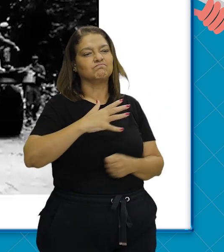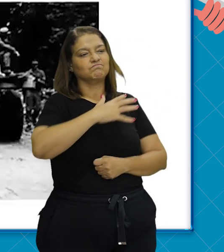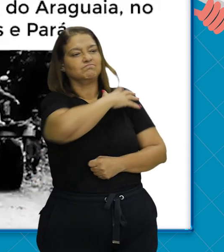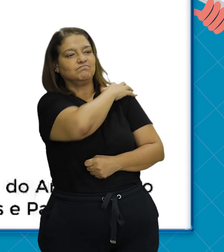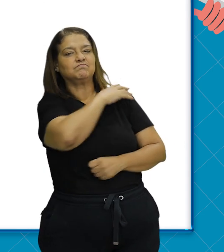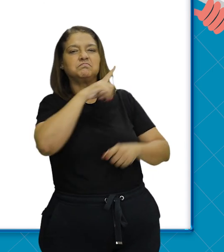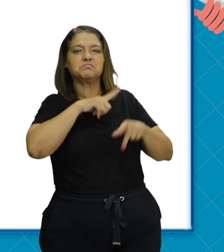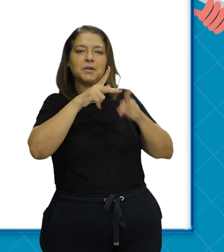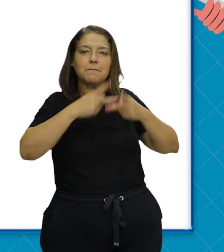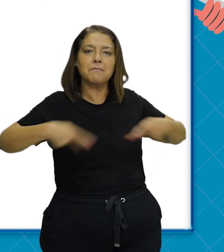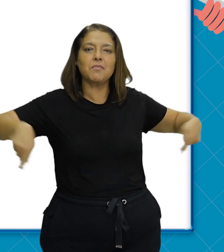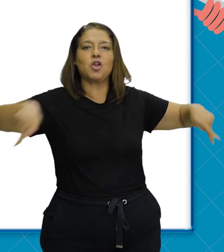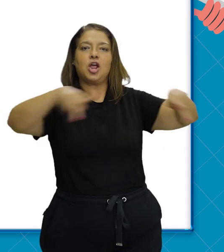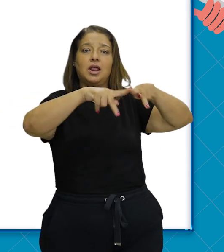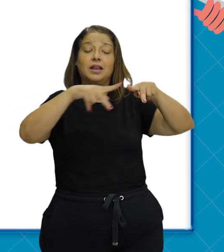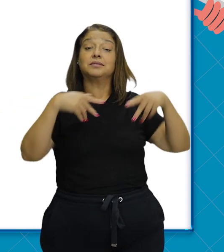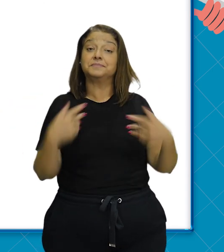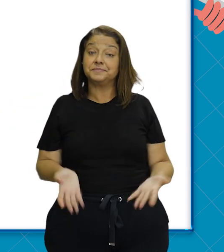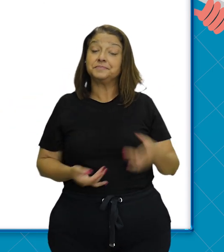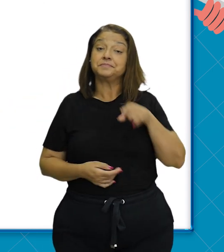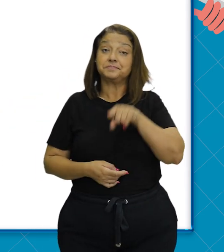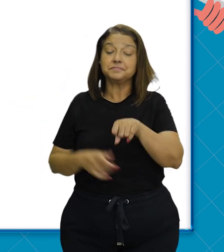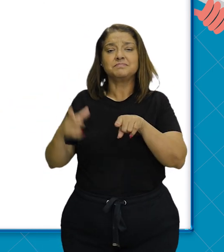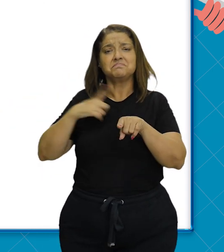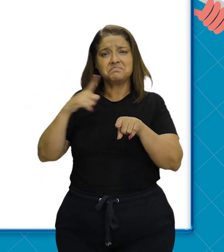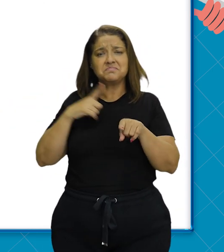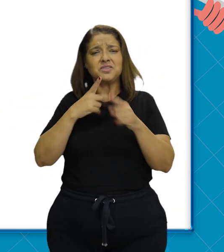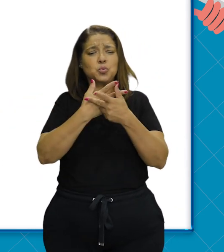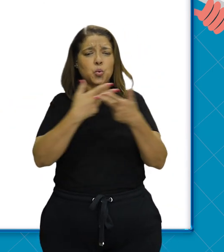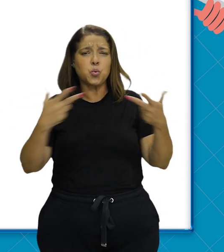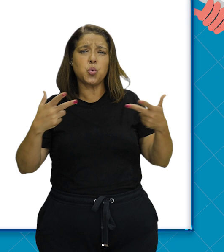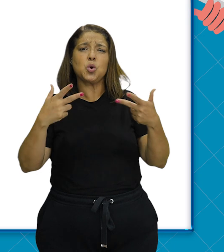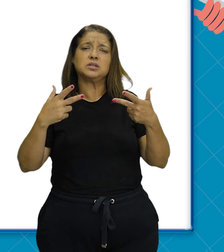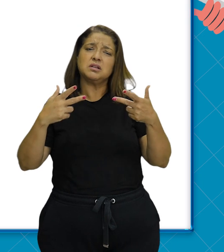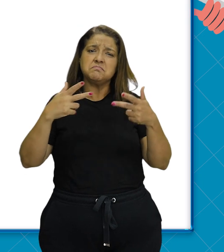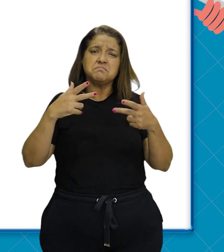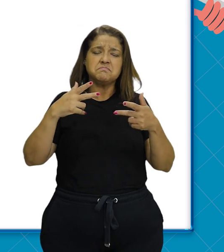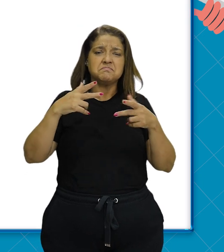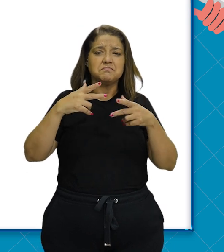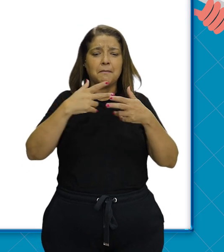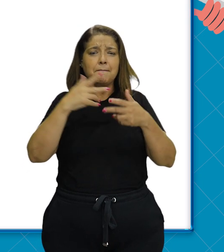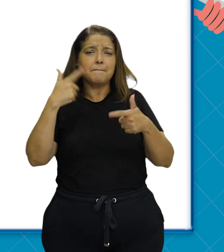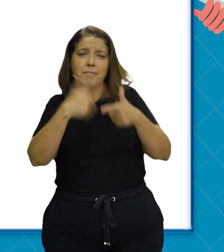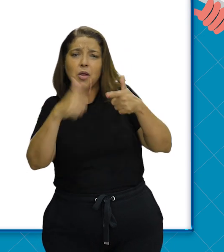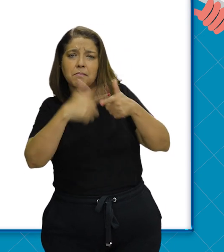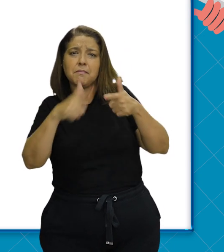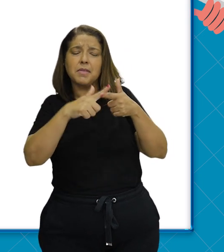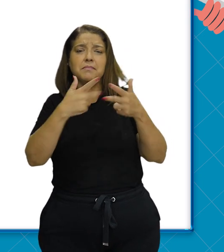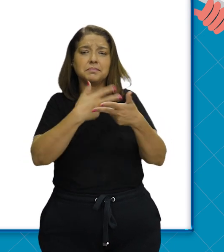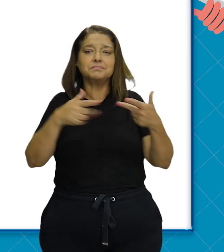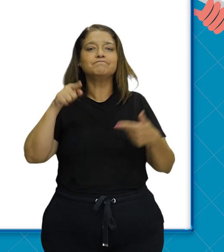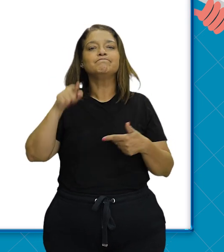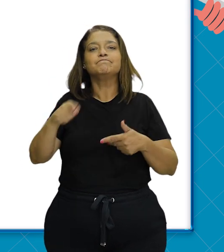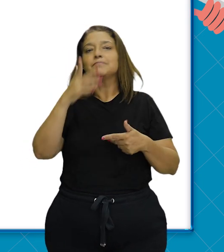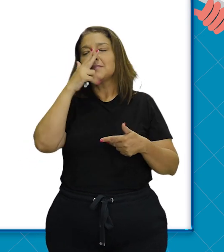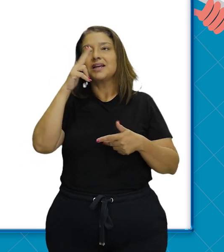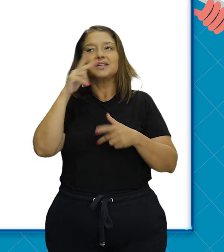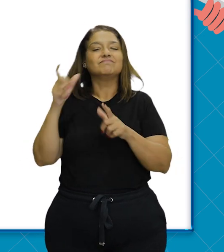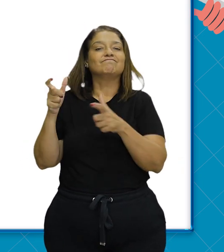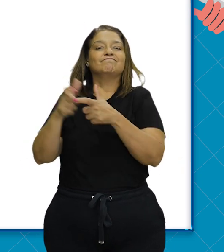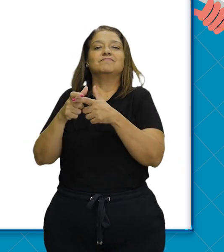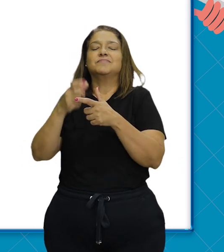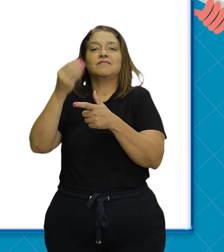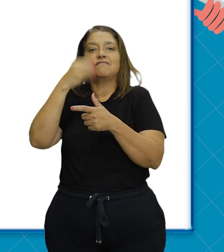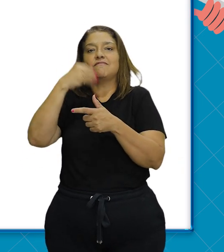proletariado. De qualquer forma, apesar de ações terroristas de impacto, os grupos armados eram muito pequenos, frágeis e